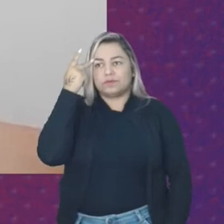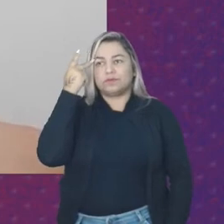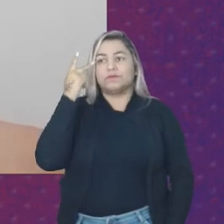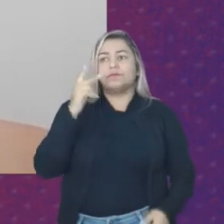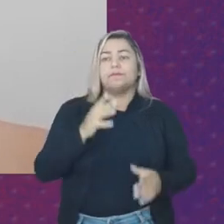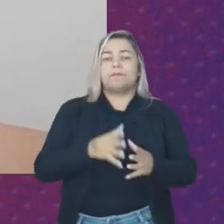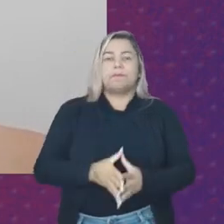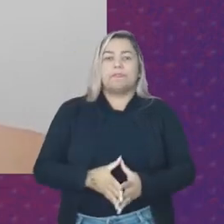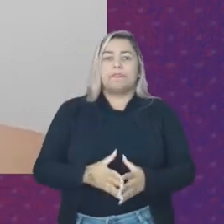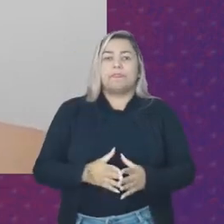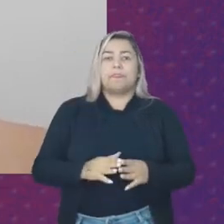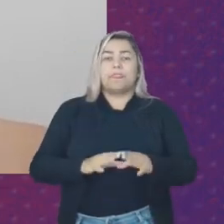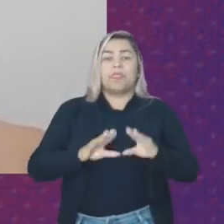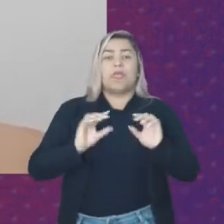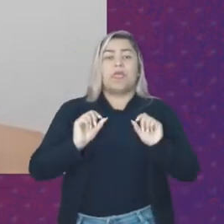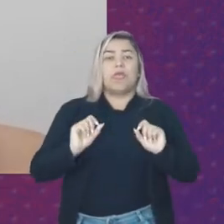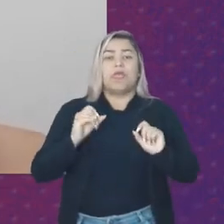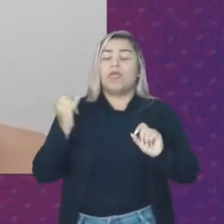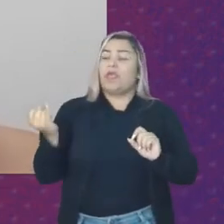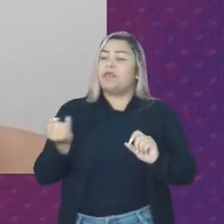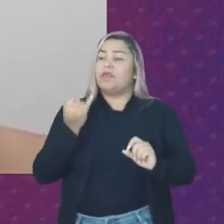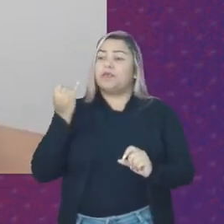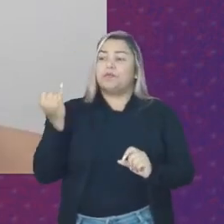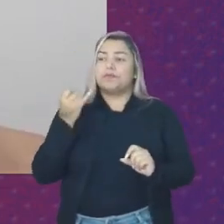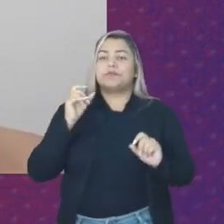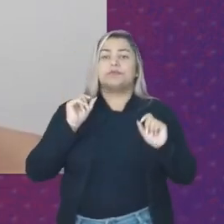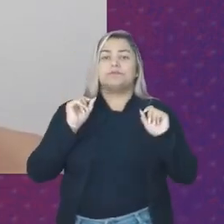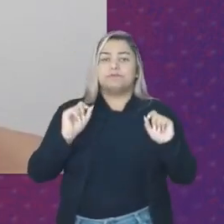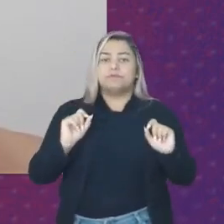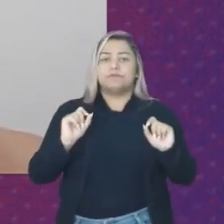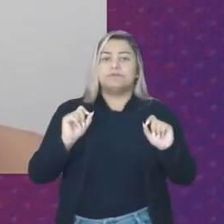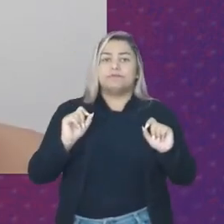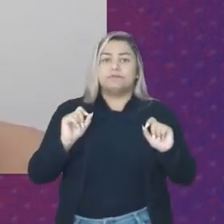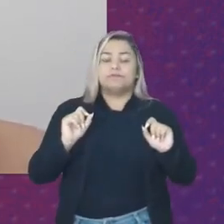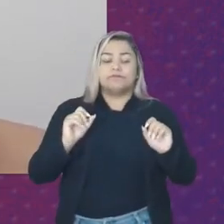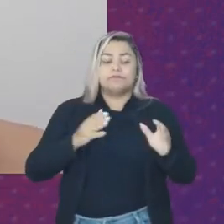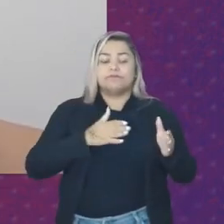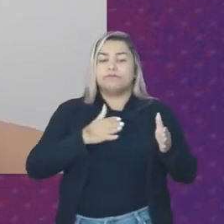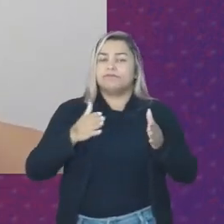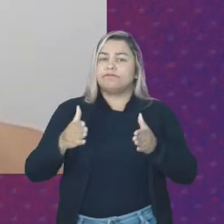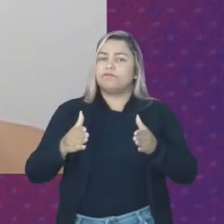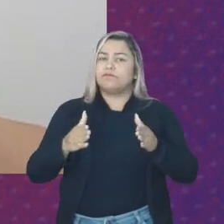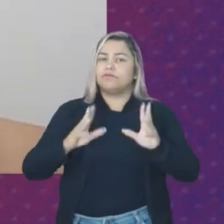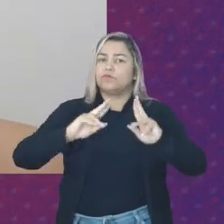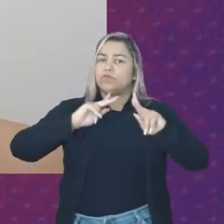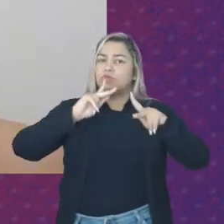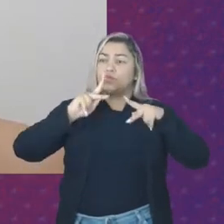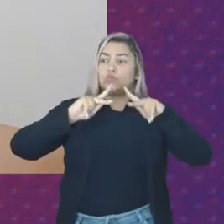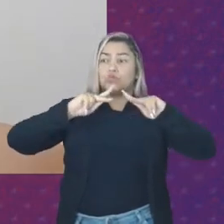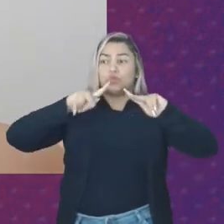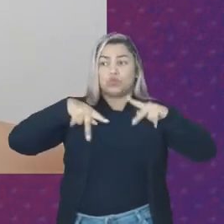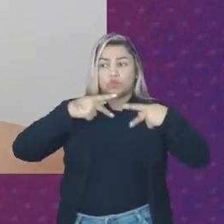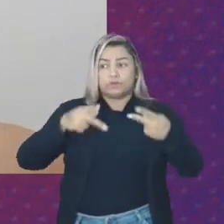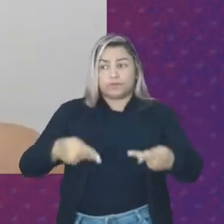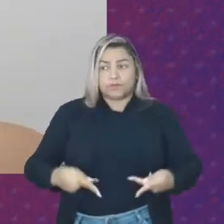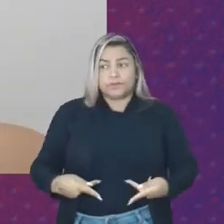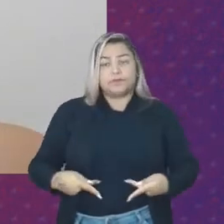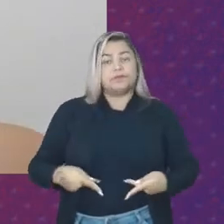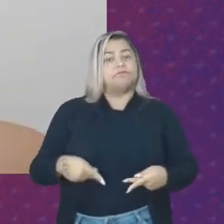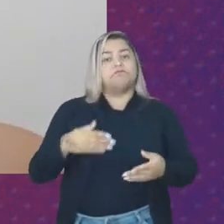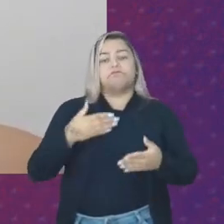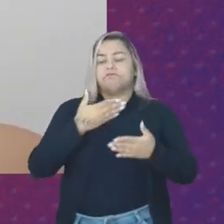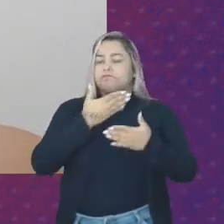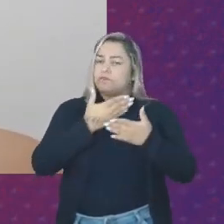é muito importante que a gente foque nesse processo de humanização para que a gente